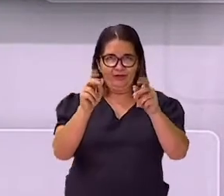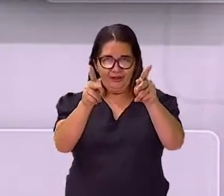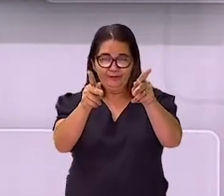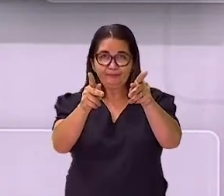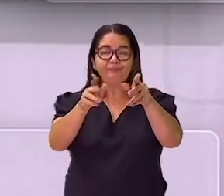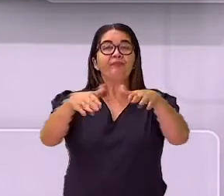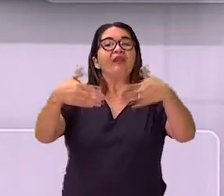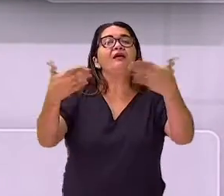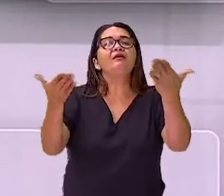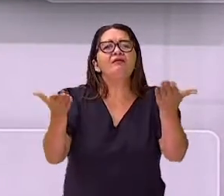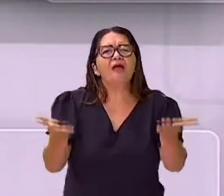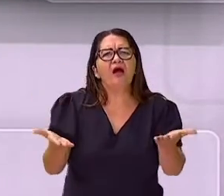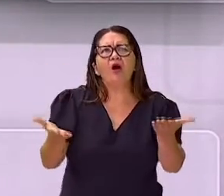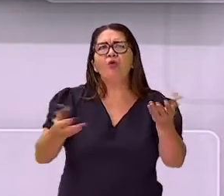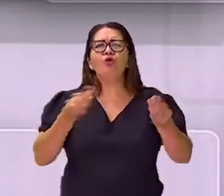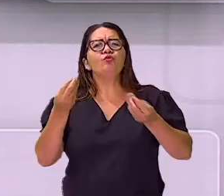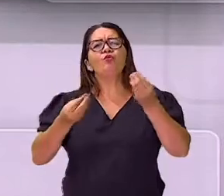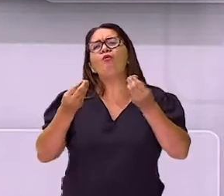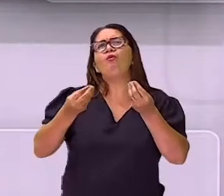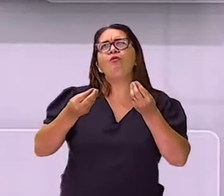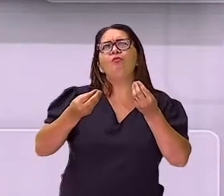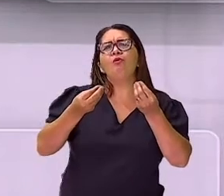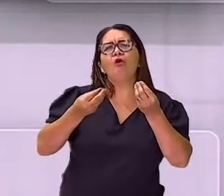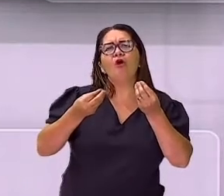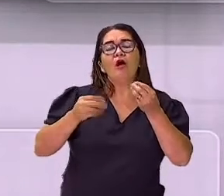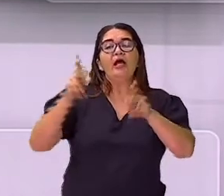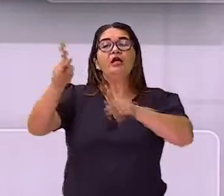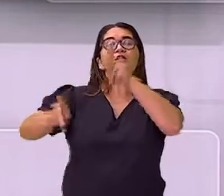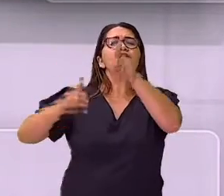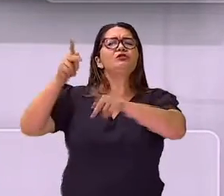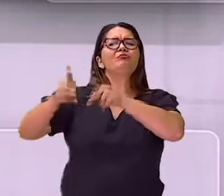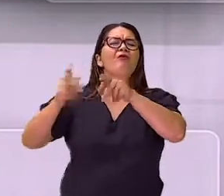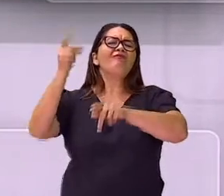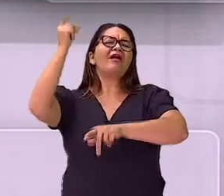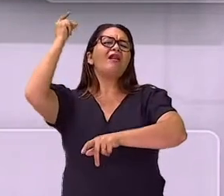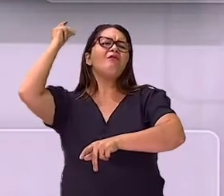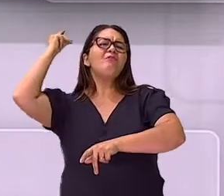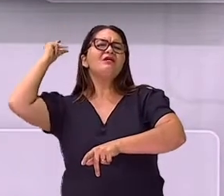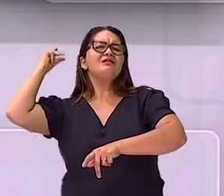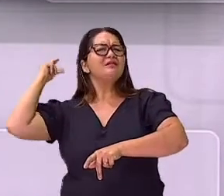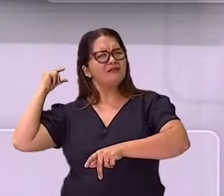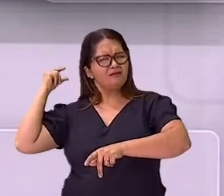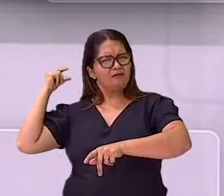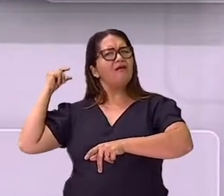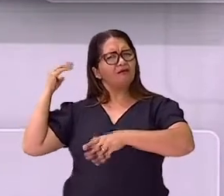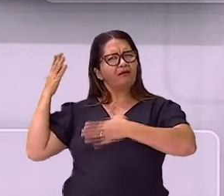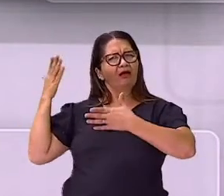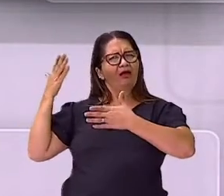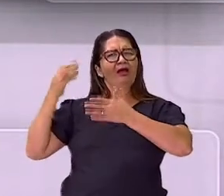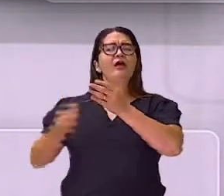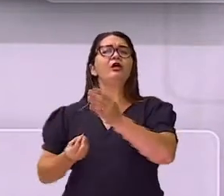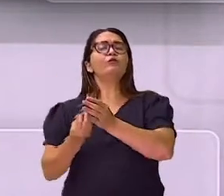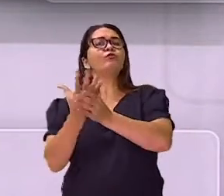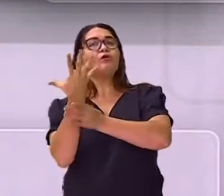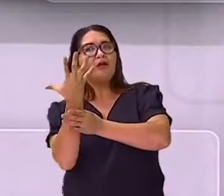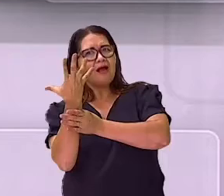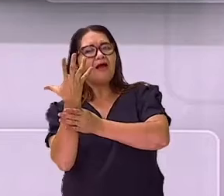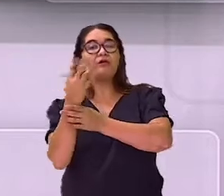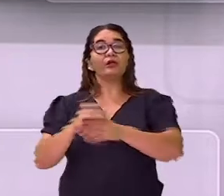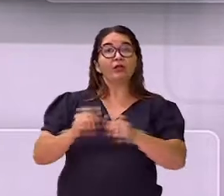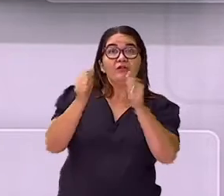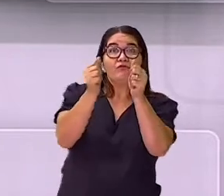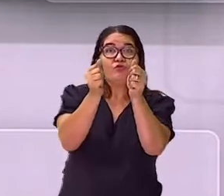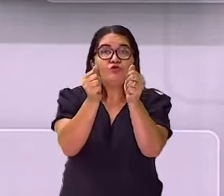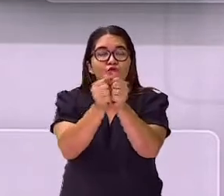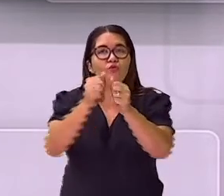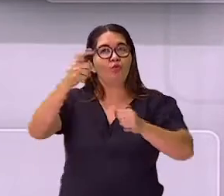tá? Essa civilização teve seu florescimento conjuntamente com outros povos que